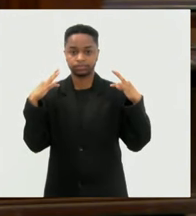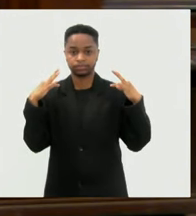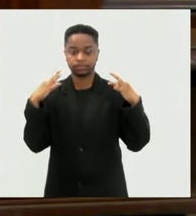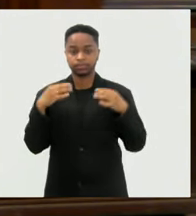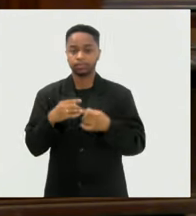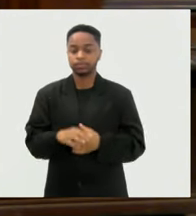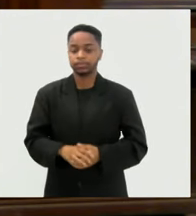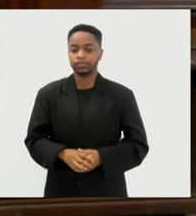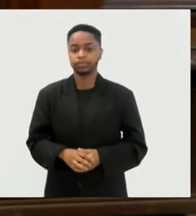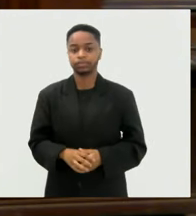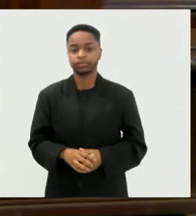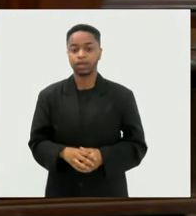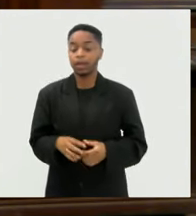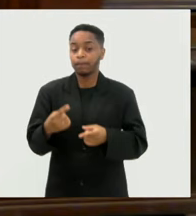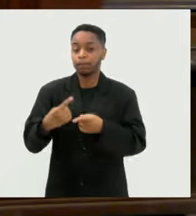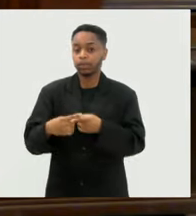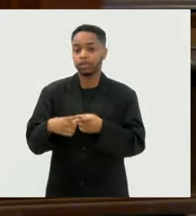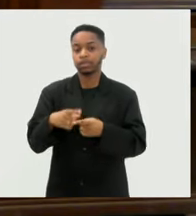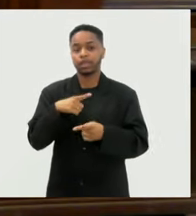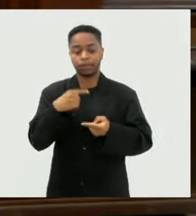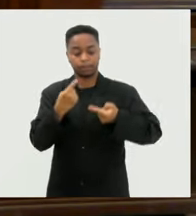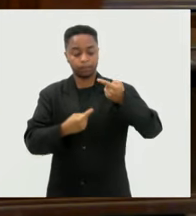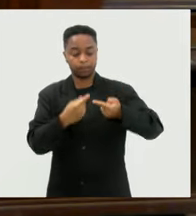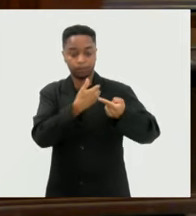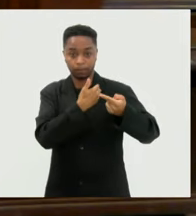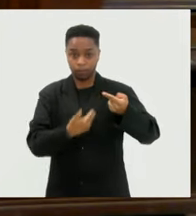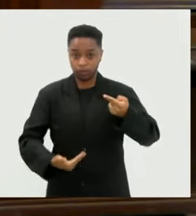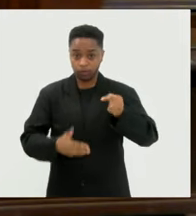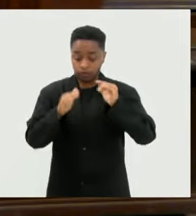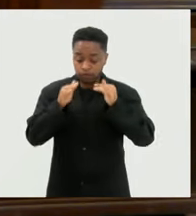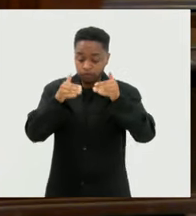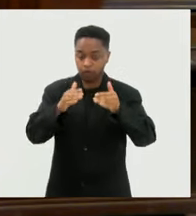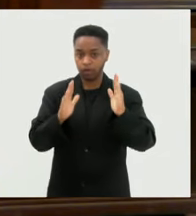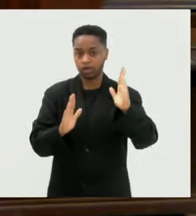que tem política pública específica para ele.